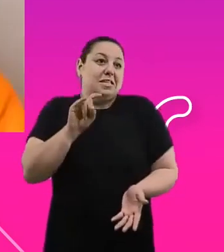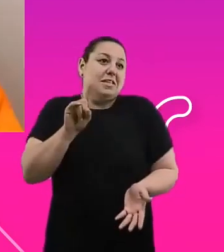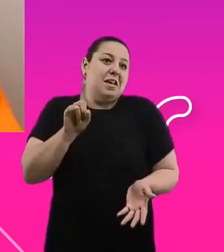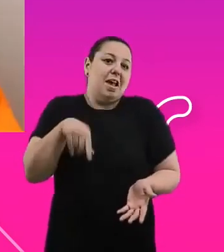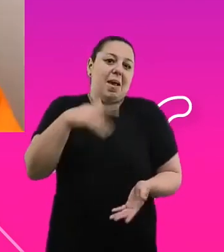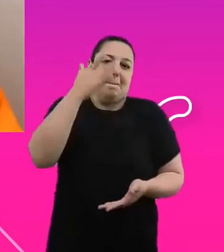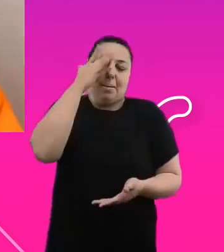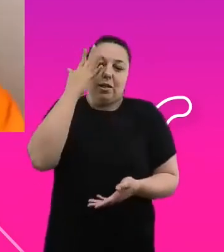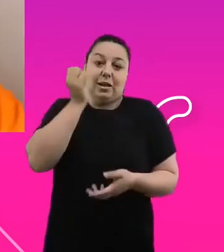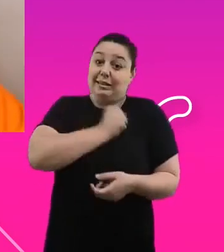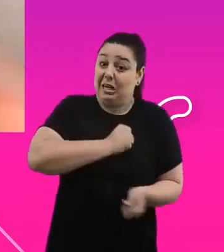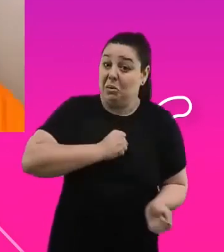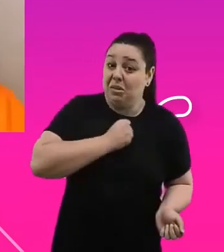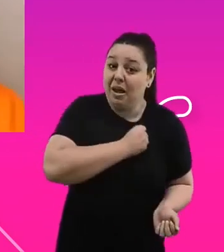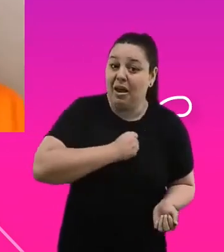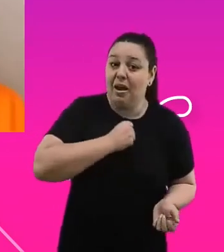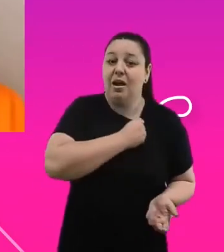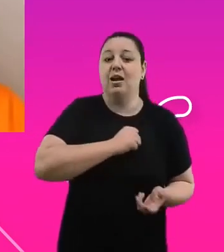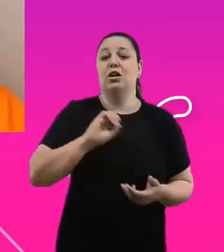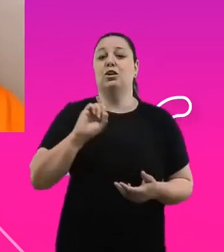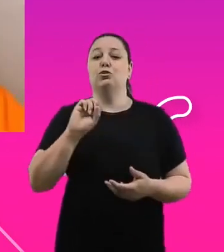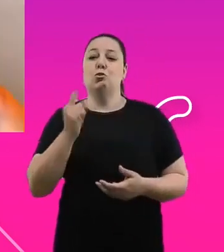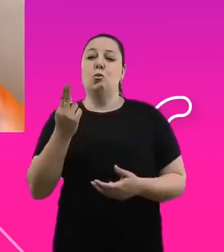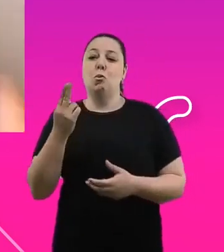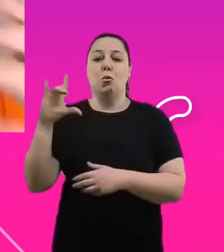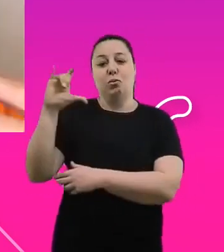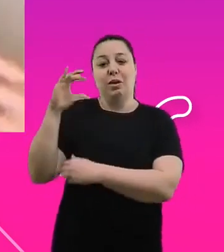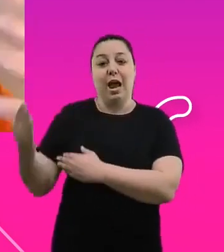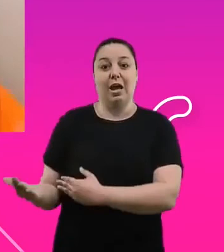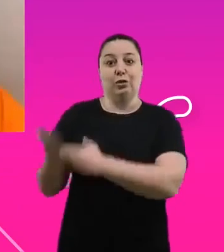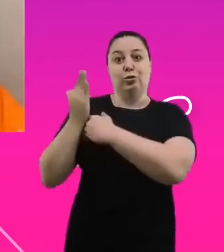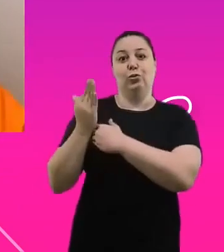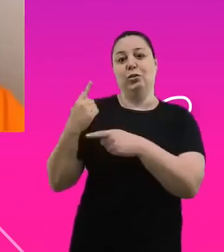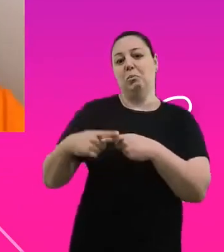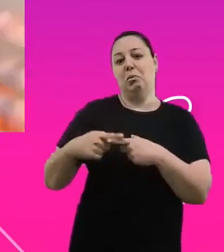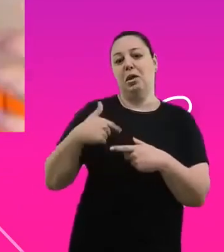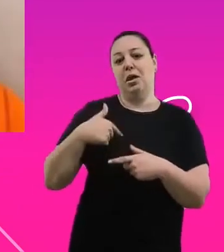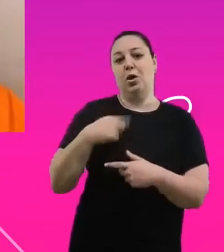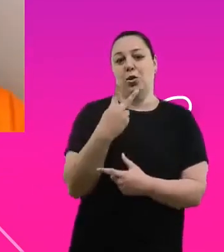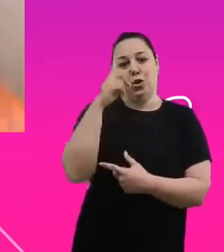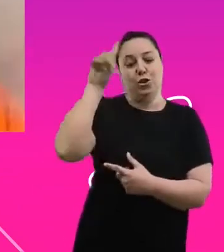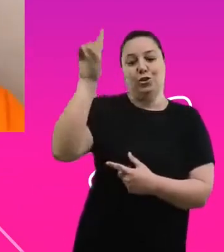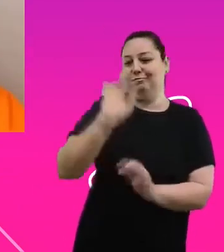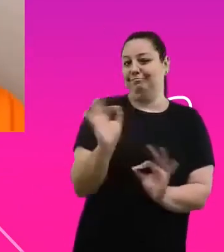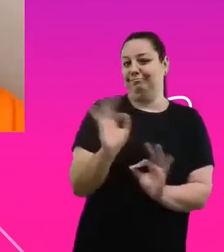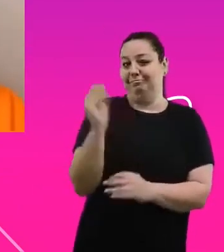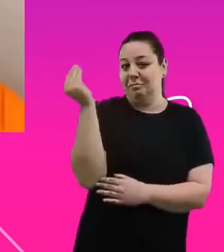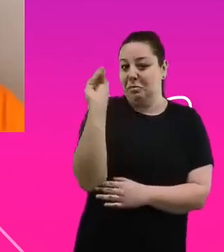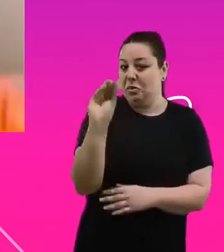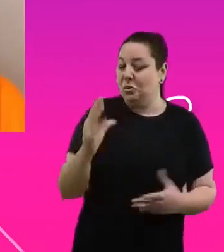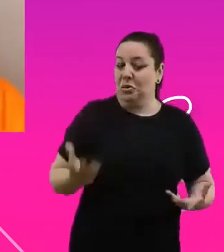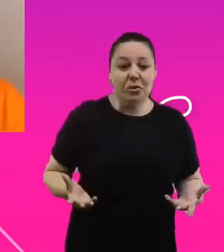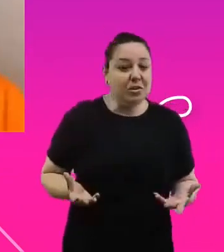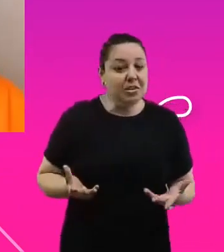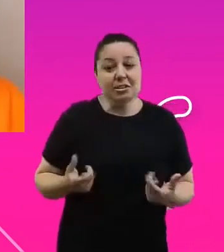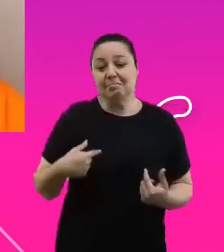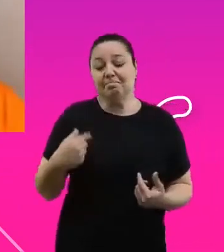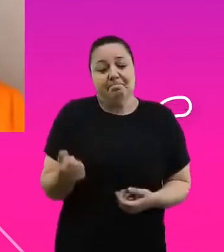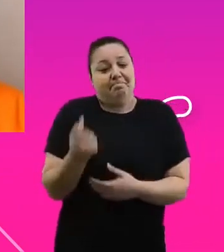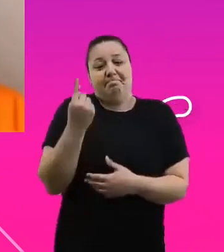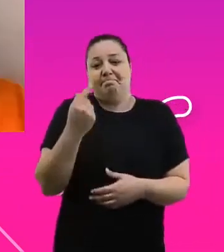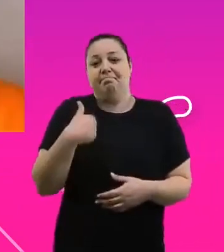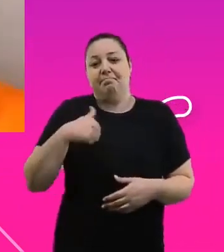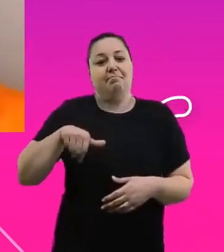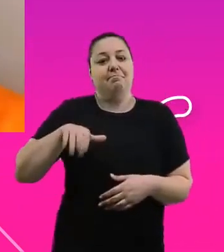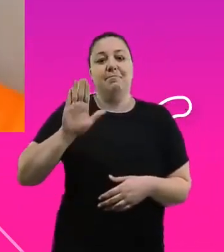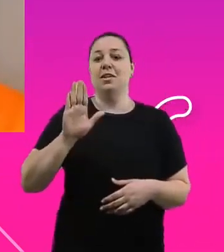ele impulsiona mais. Não sei, mas assim, eu já tentei ver conexões com o conteúdo. Pode ser que, sei lá,